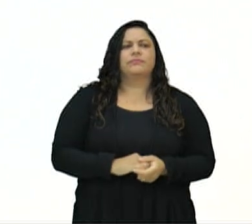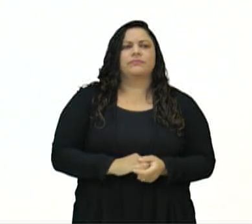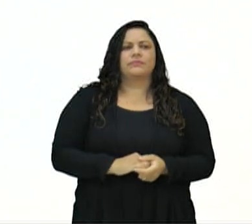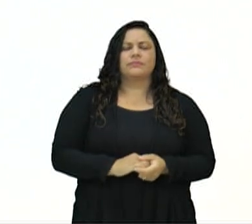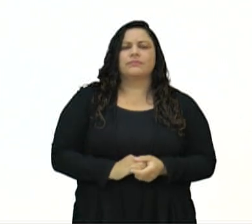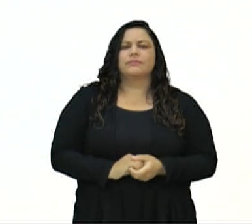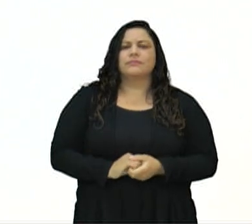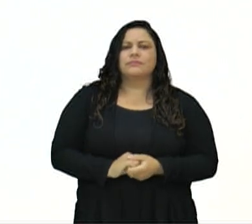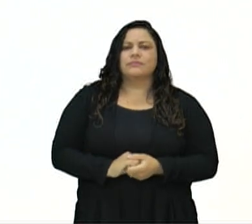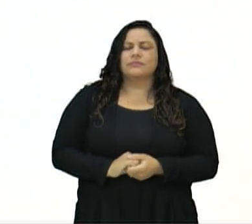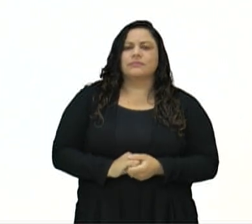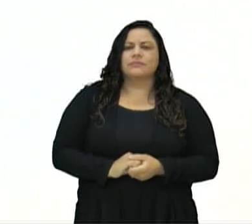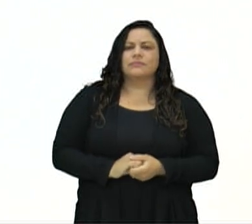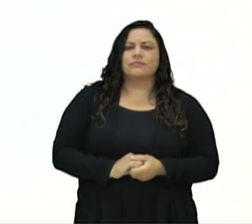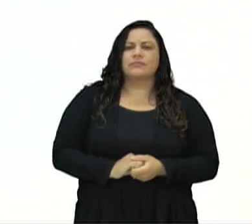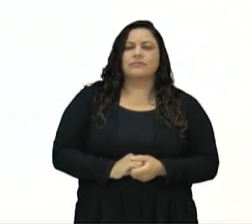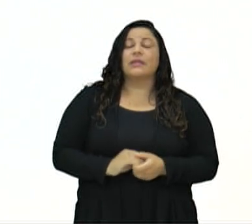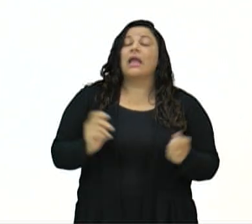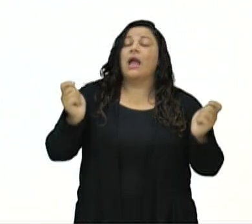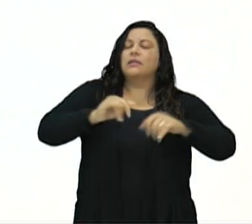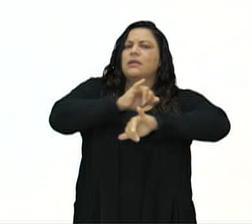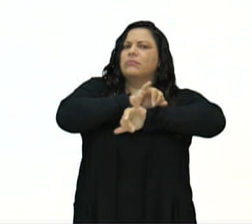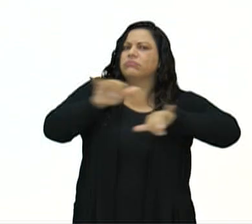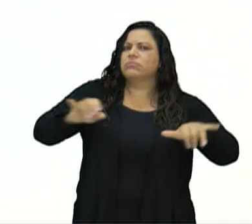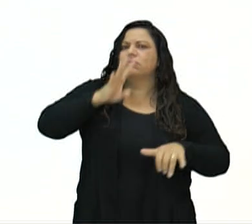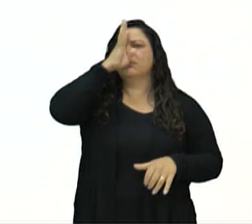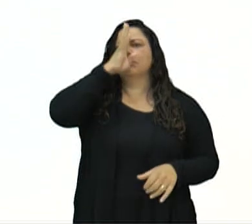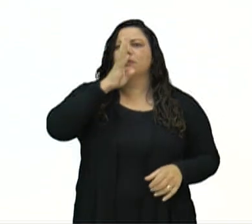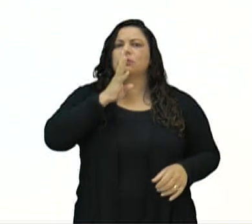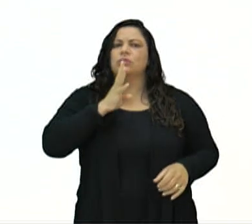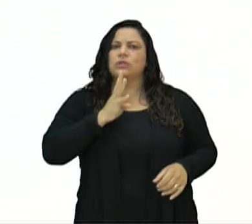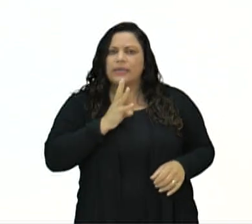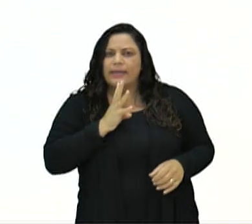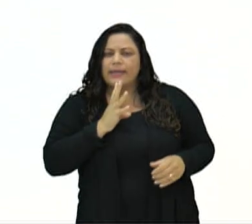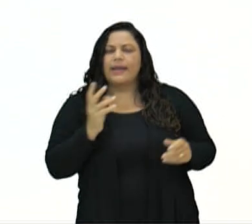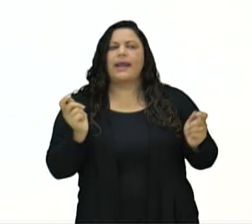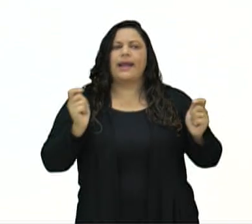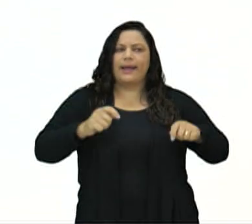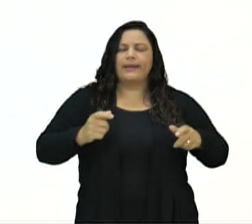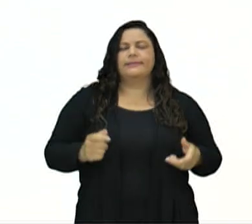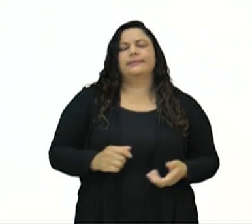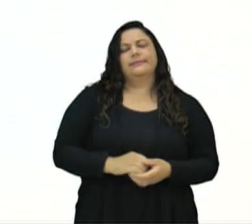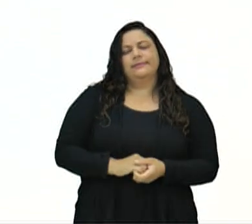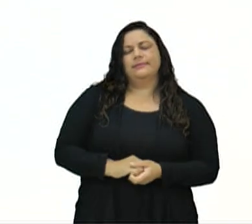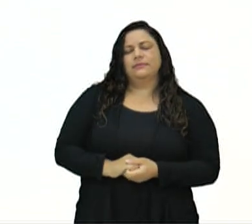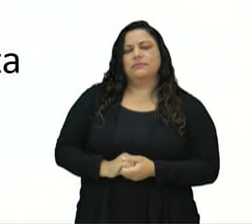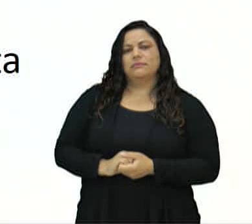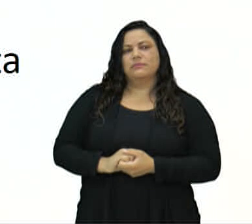buscas. Anúncios grátis, segunda mano, anúncios classificados em Espanha.